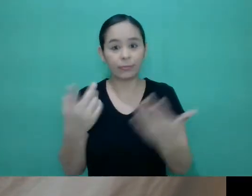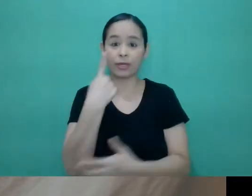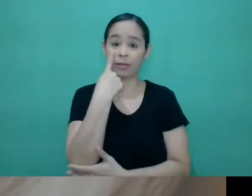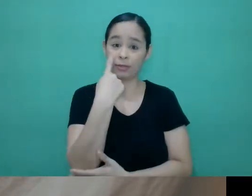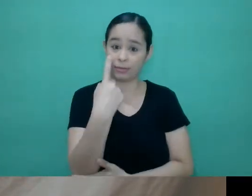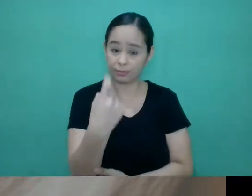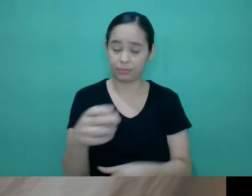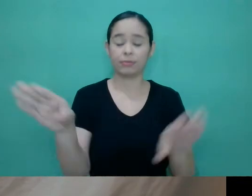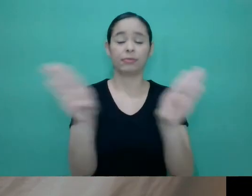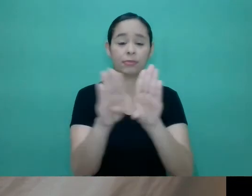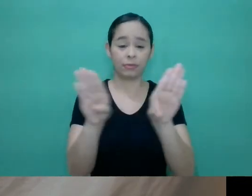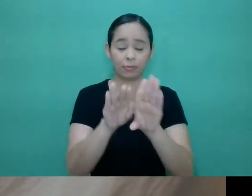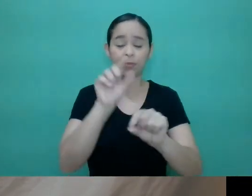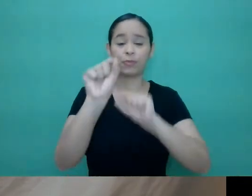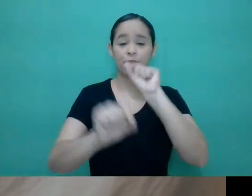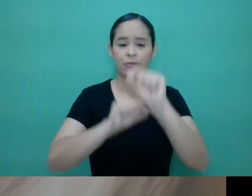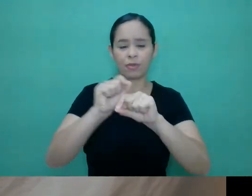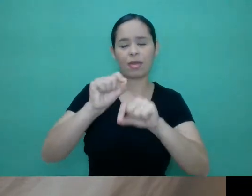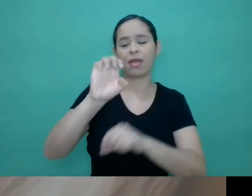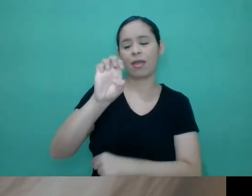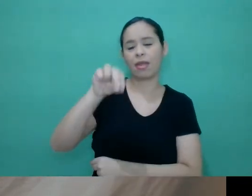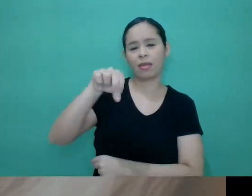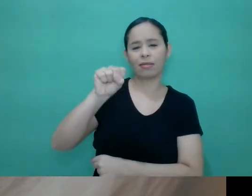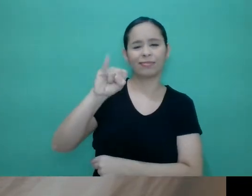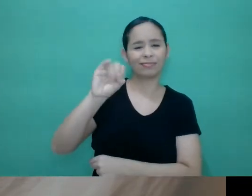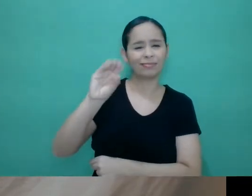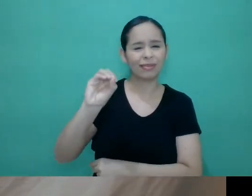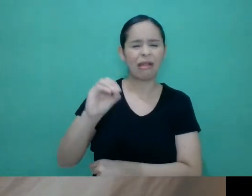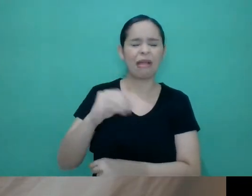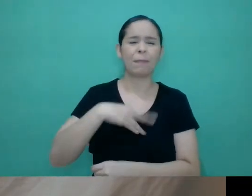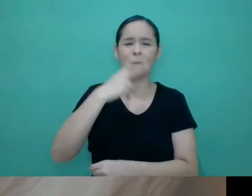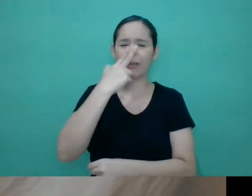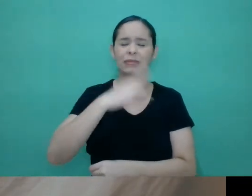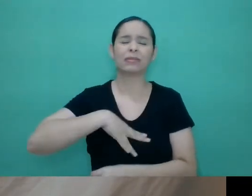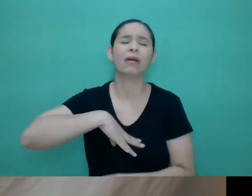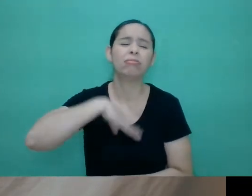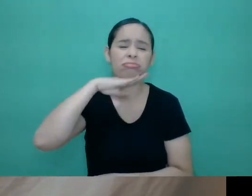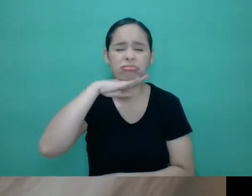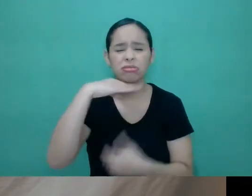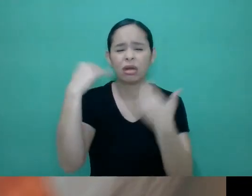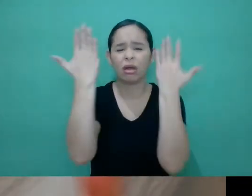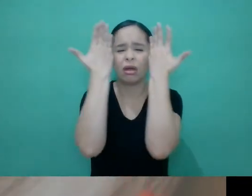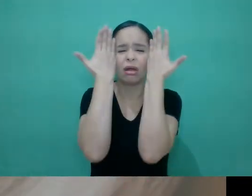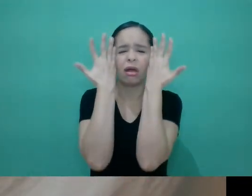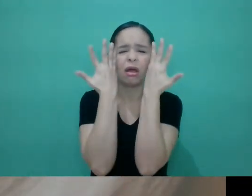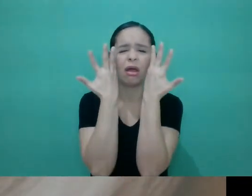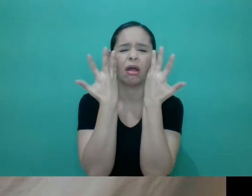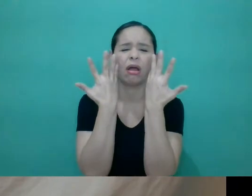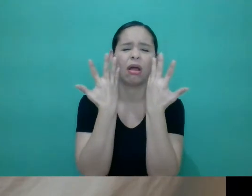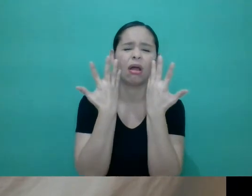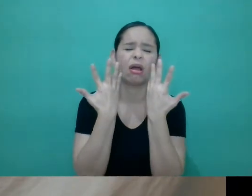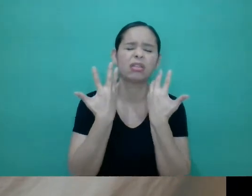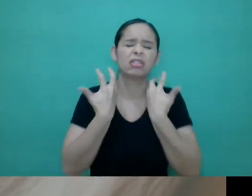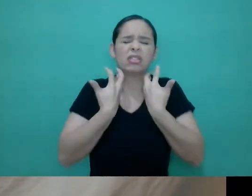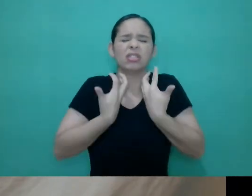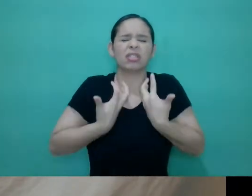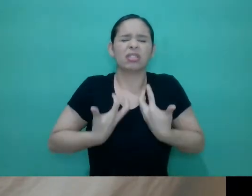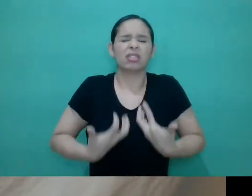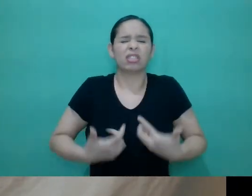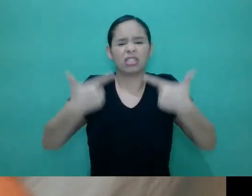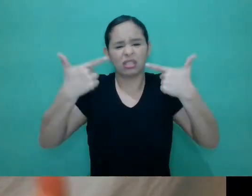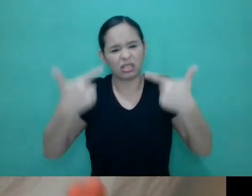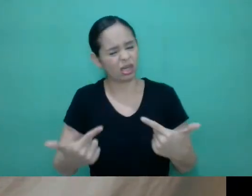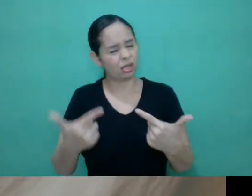Interessante notar que o ensaio ele não é para ser exaustivo, como parece em alguns artigos, procurando a origem de onde surgiu determinado